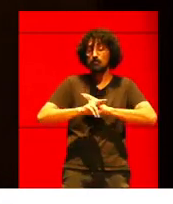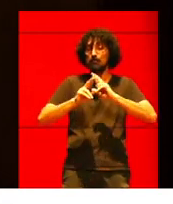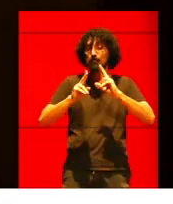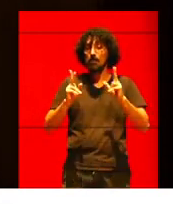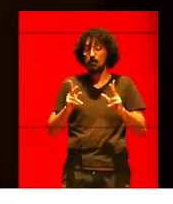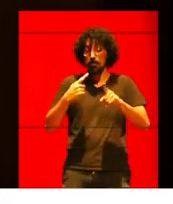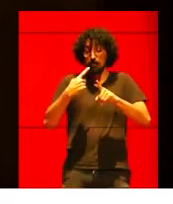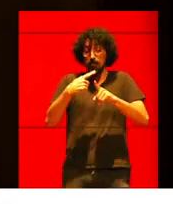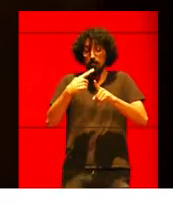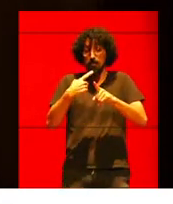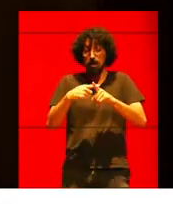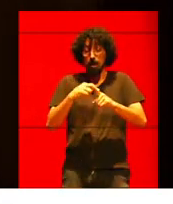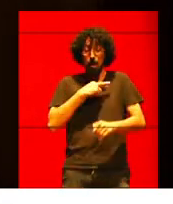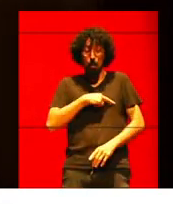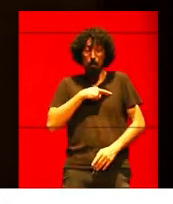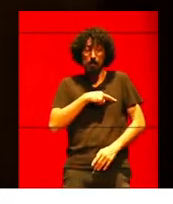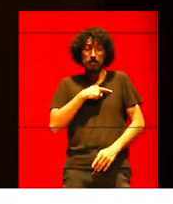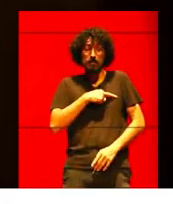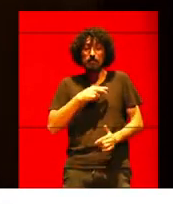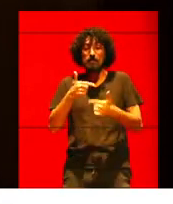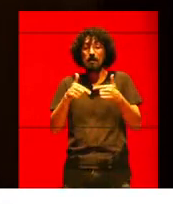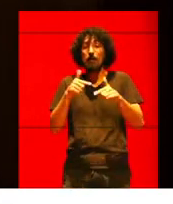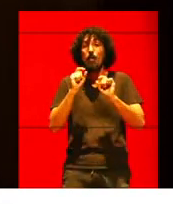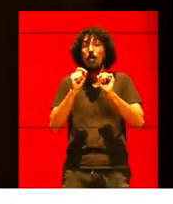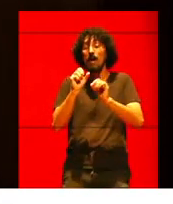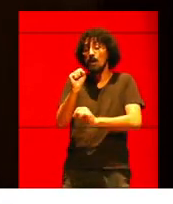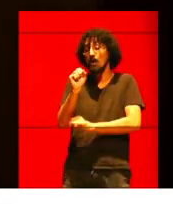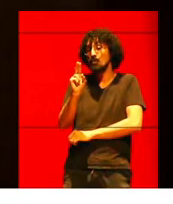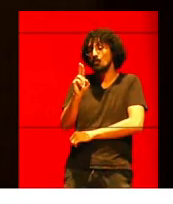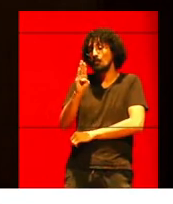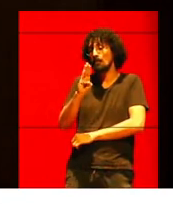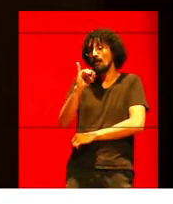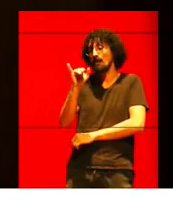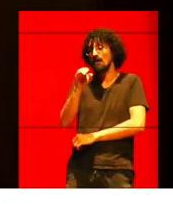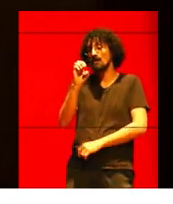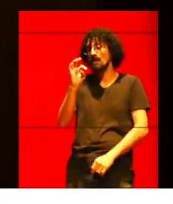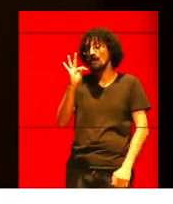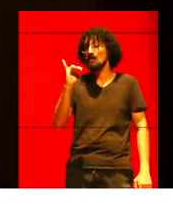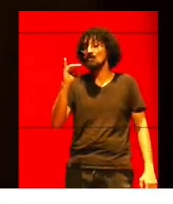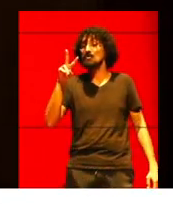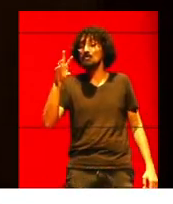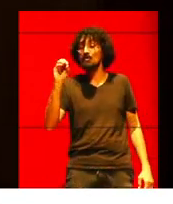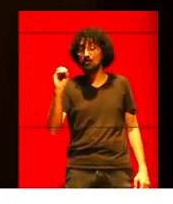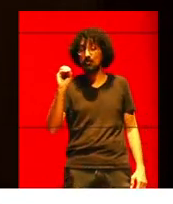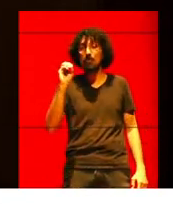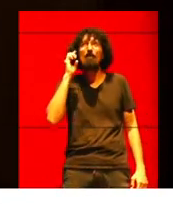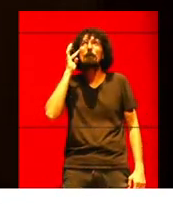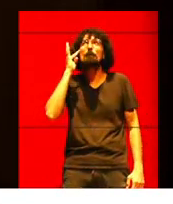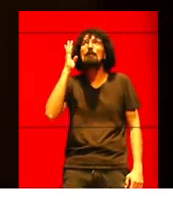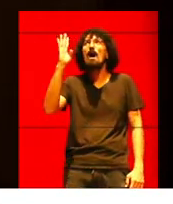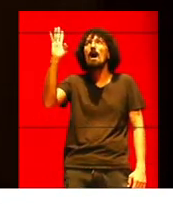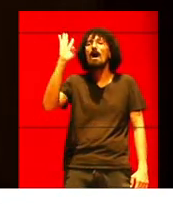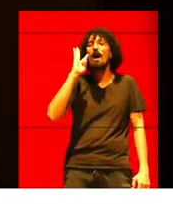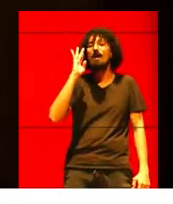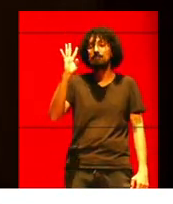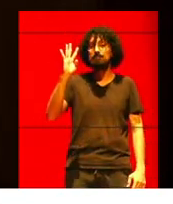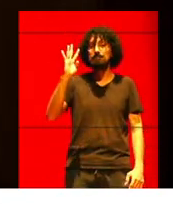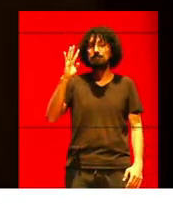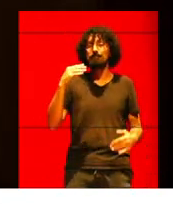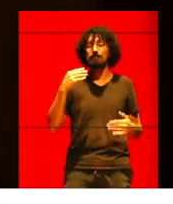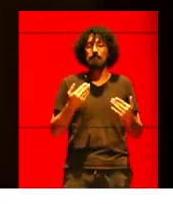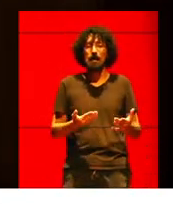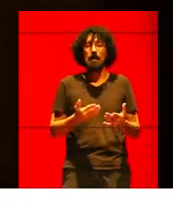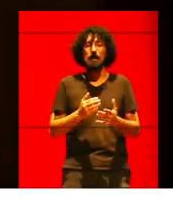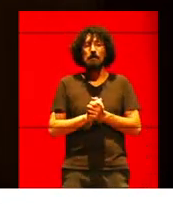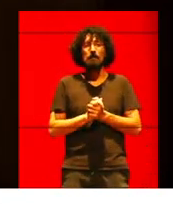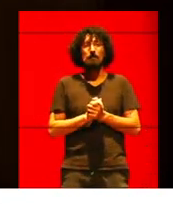com a vida irreal, o subjetivo. A literatura que trabalha com a alta imaginação. Família perfeita, igreja